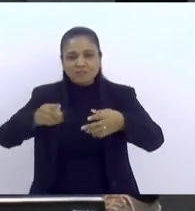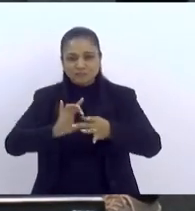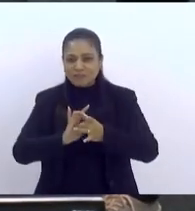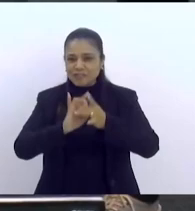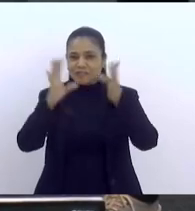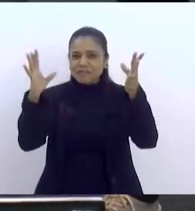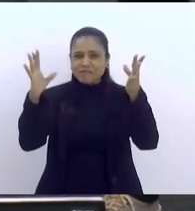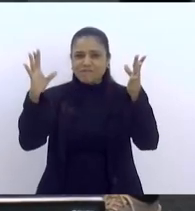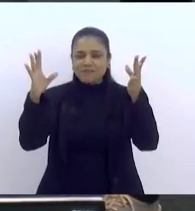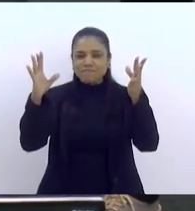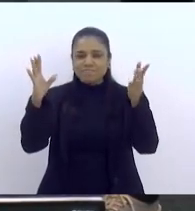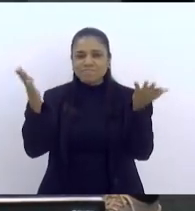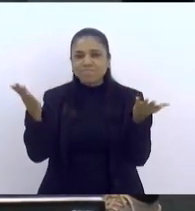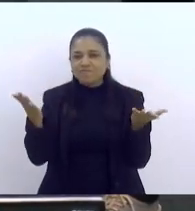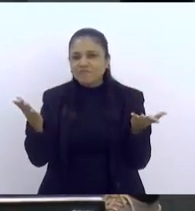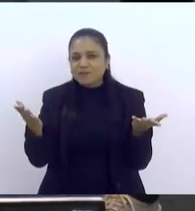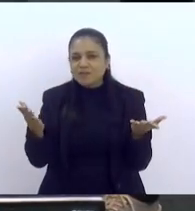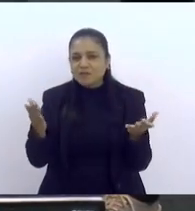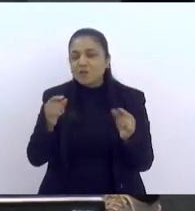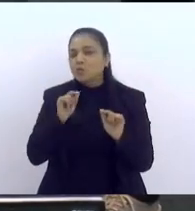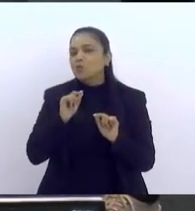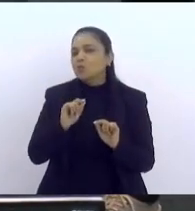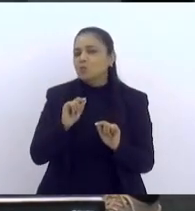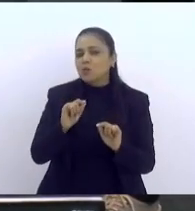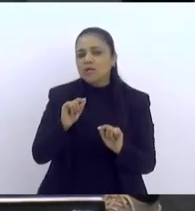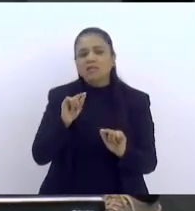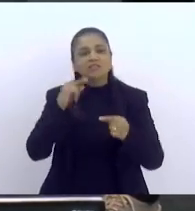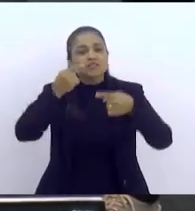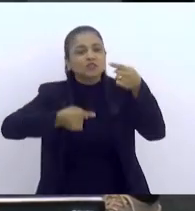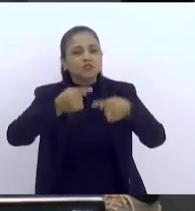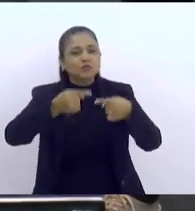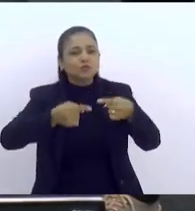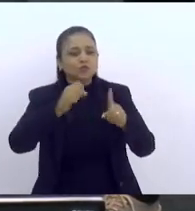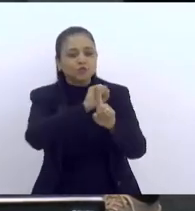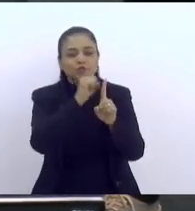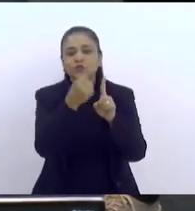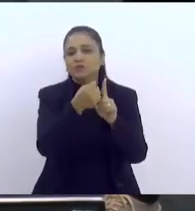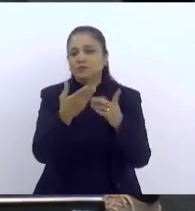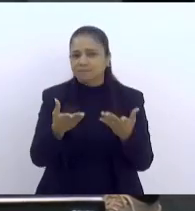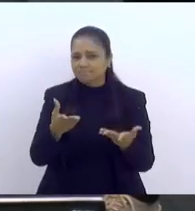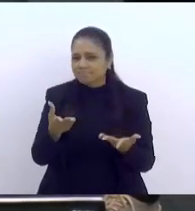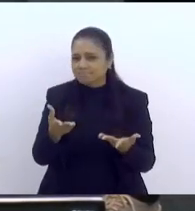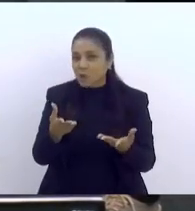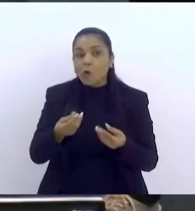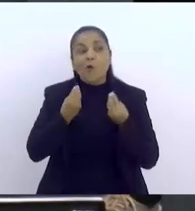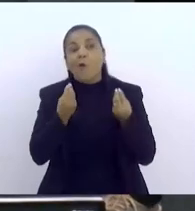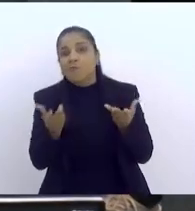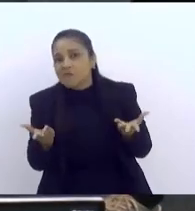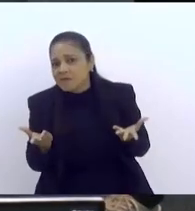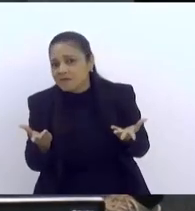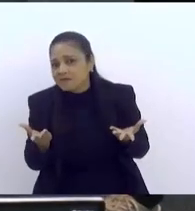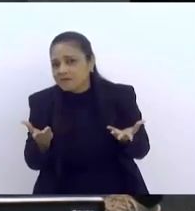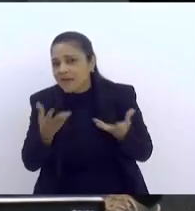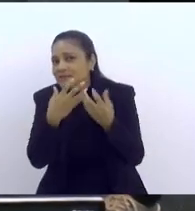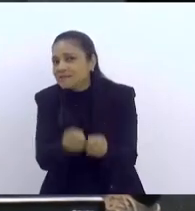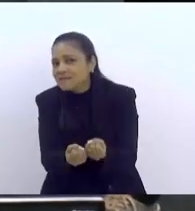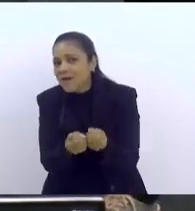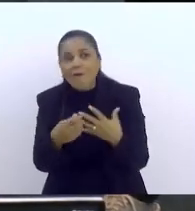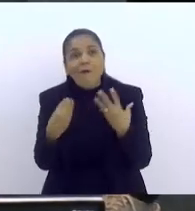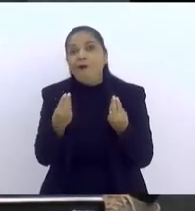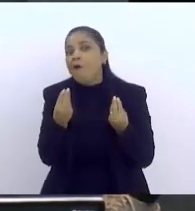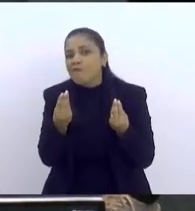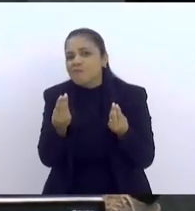algemas daquilo que deve ser discutido em nossa sociedade? Como pode isso? Me parece, no mínimo,